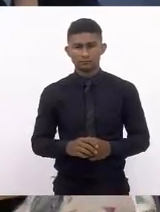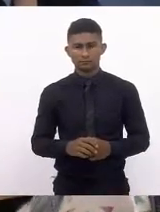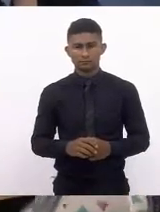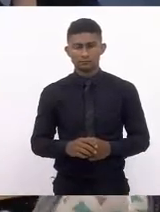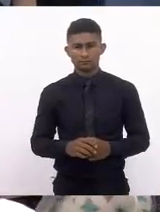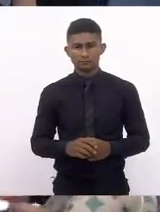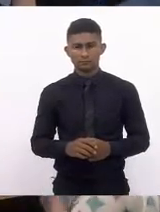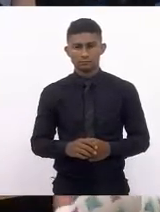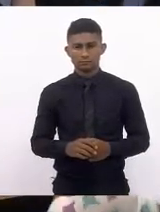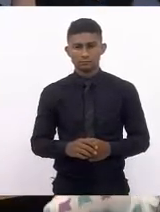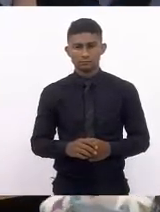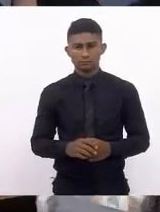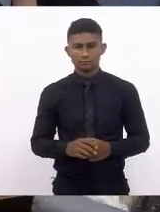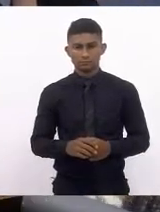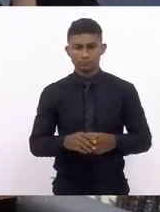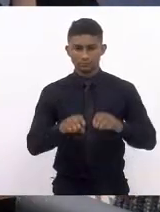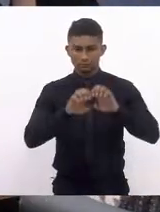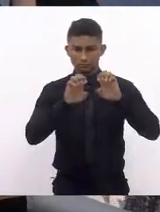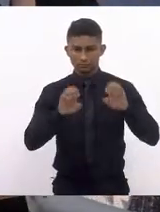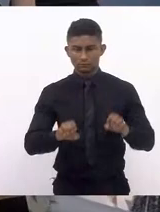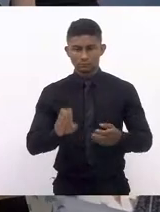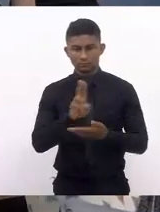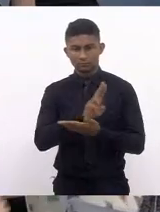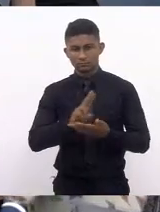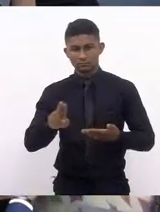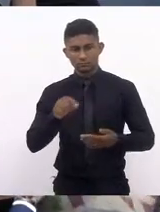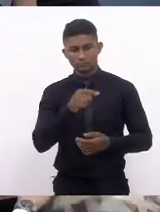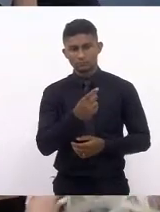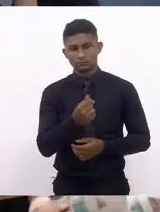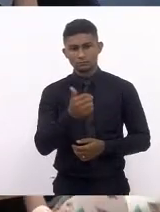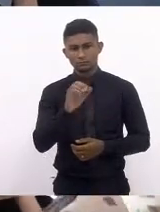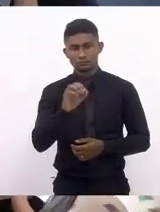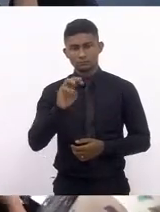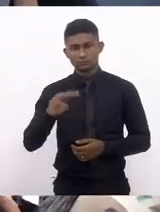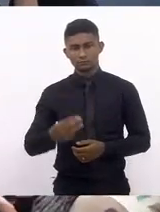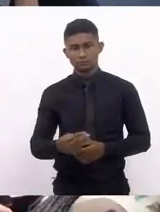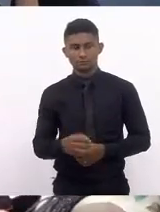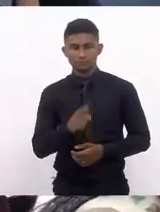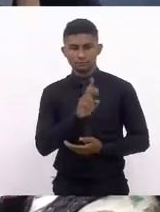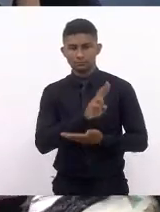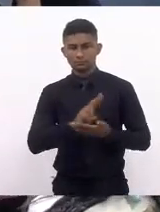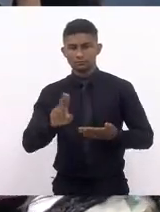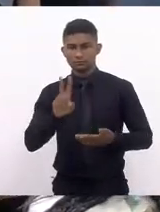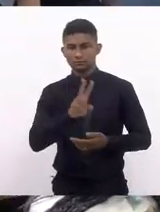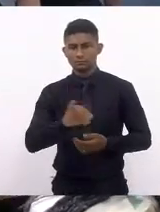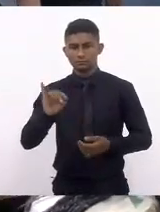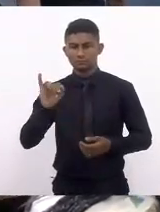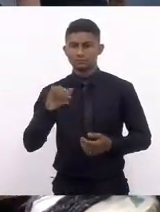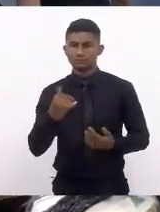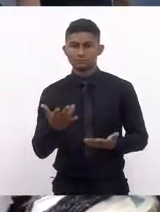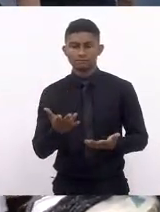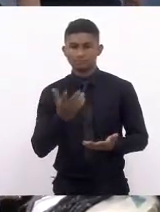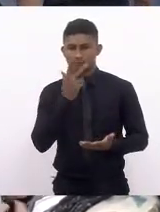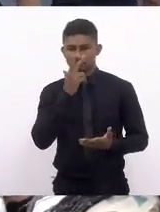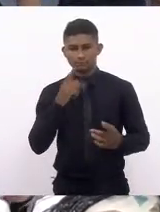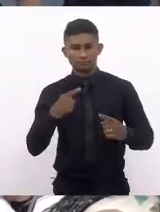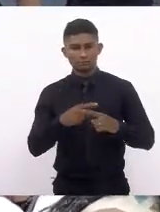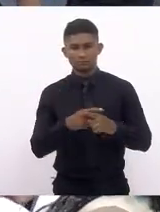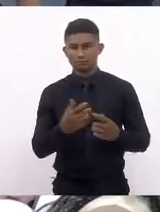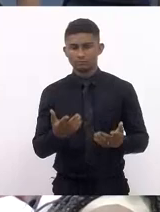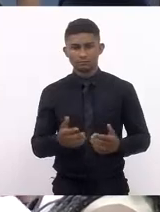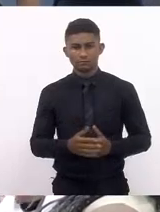é uma uma estrutura da universidade tem prisão de 10 milhões então Universidade vai conduzir então não tem nada a ver com a aula